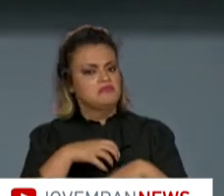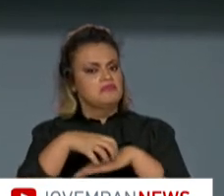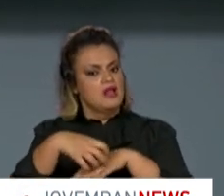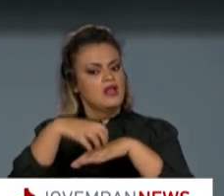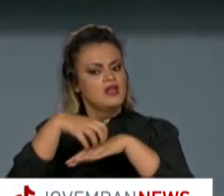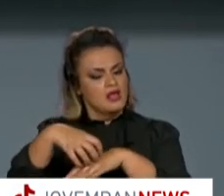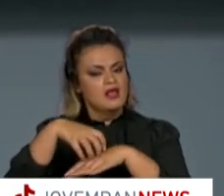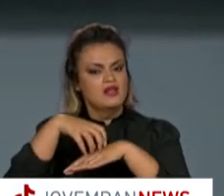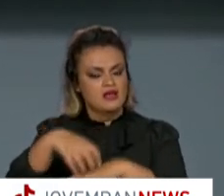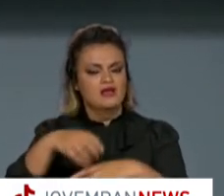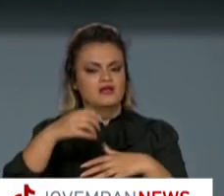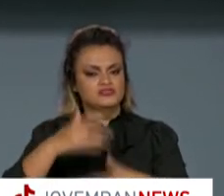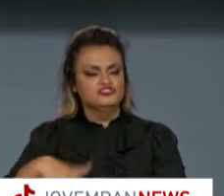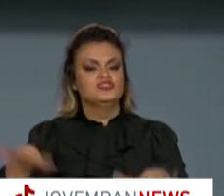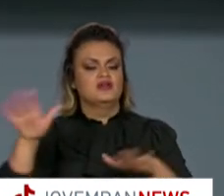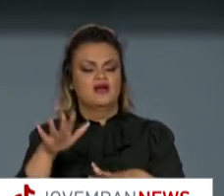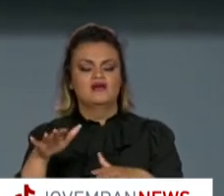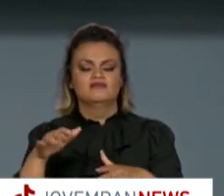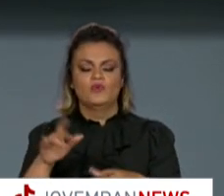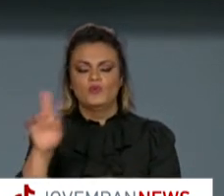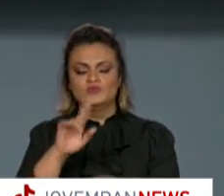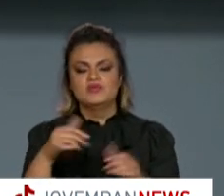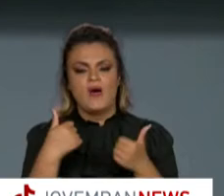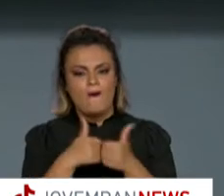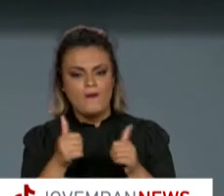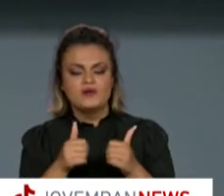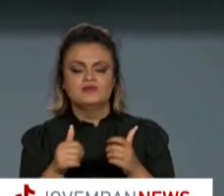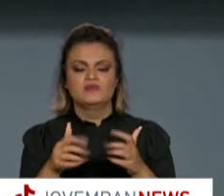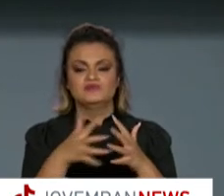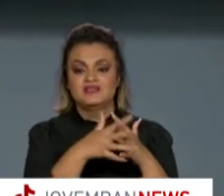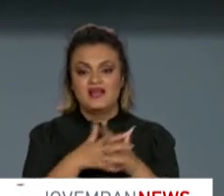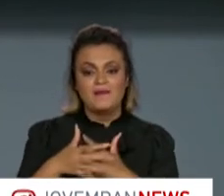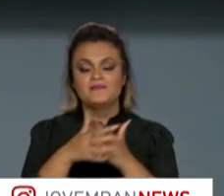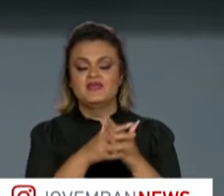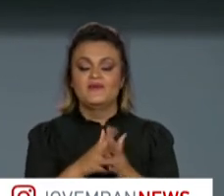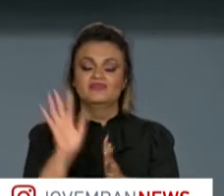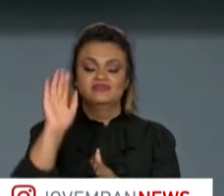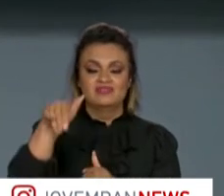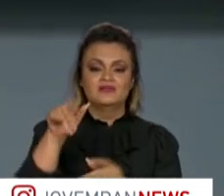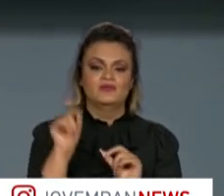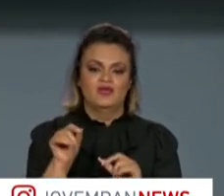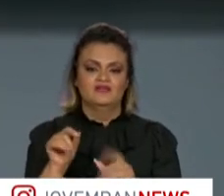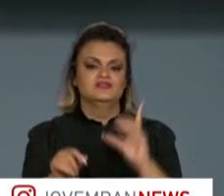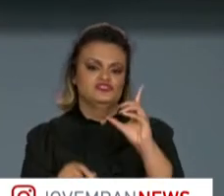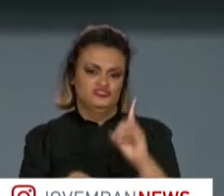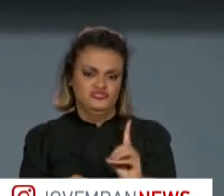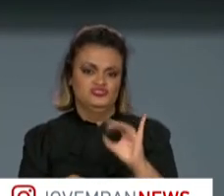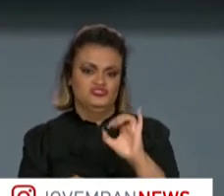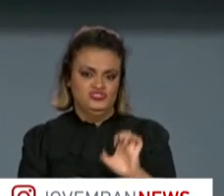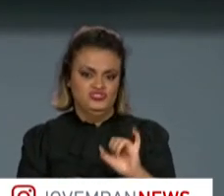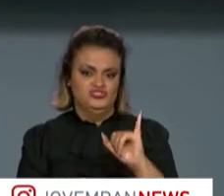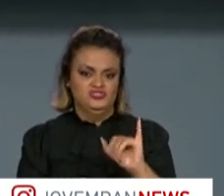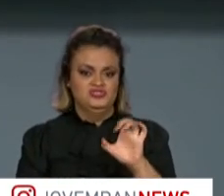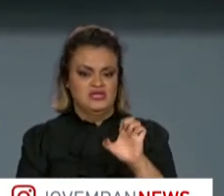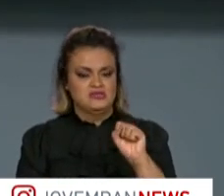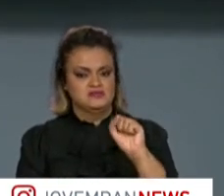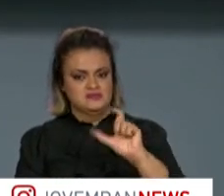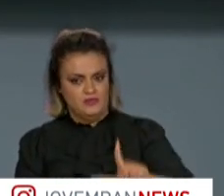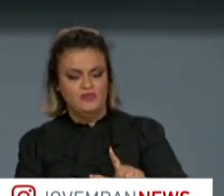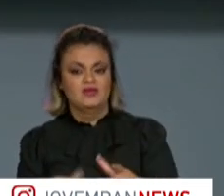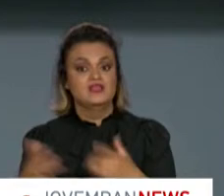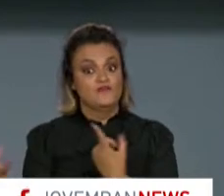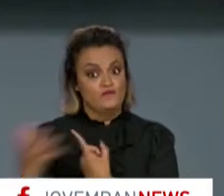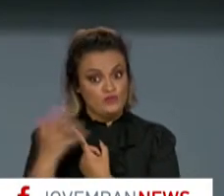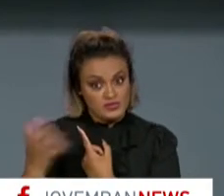transportadas, em geral, por ônibus e caminhões a diesel. Então, você tem um impacto importante na distribuição de mercadorias,